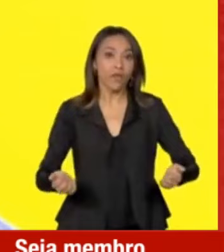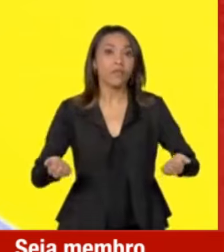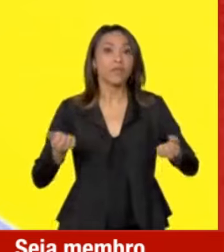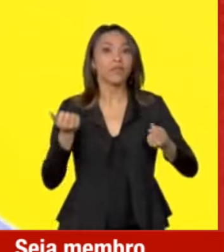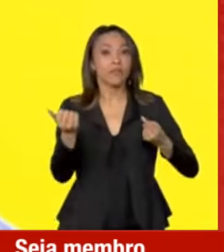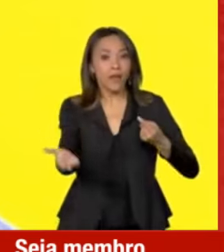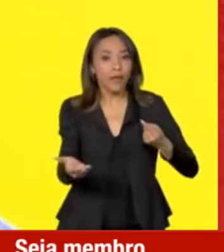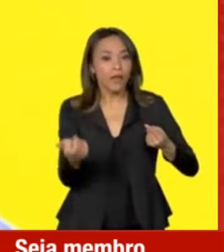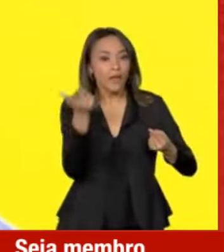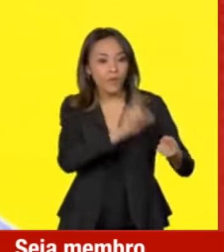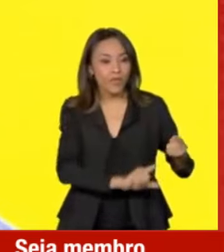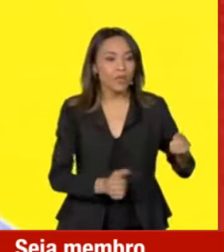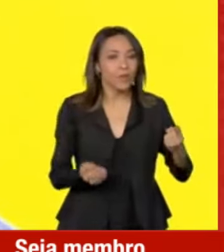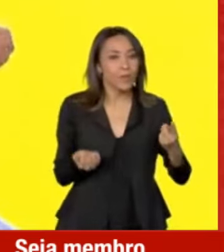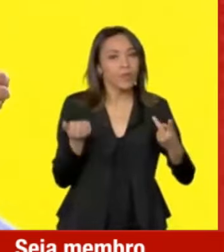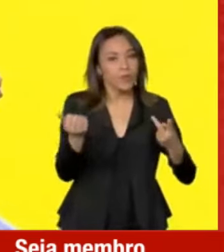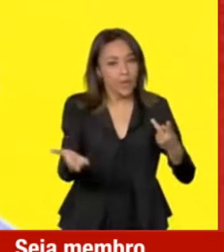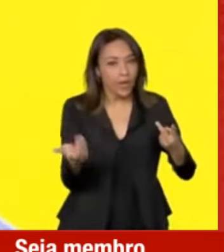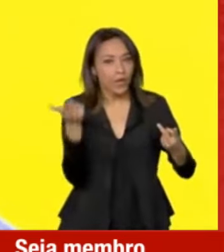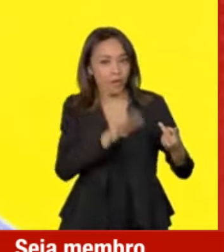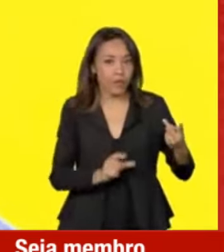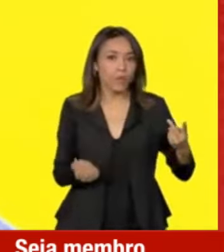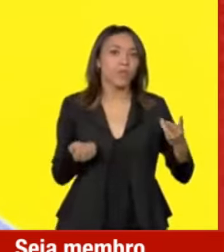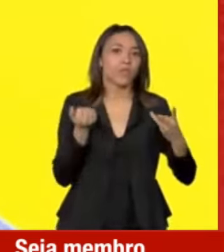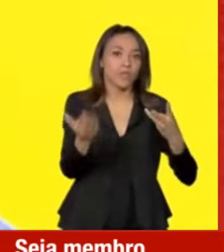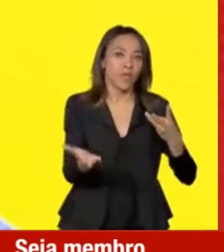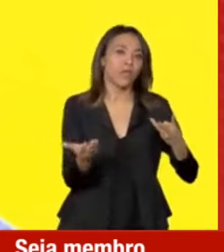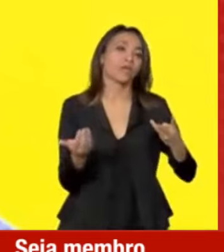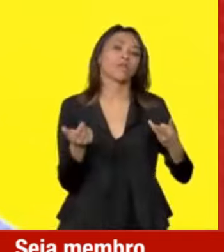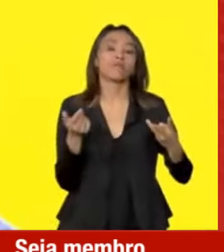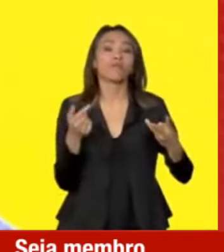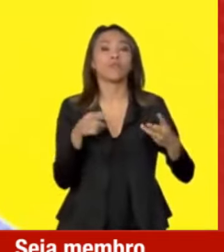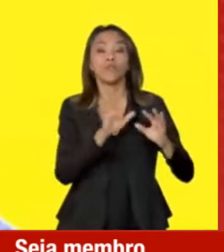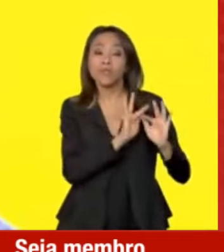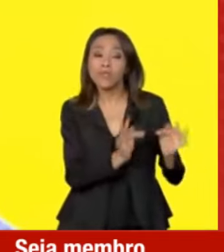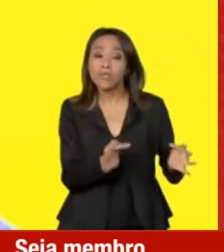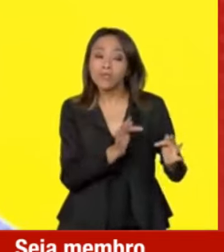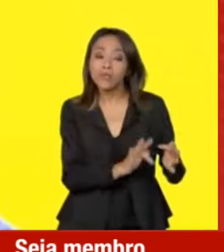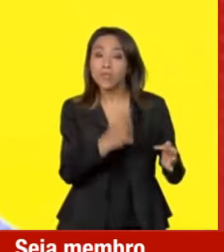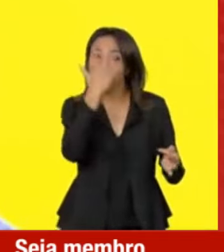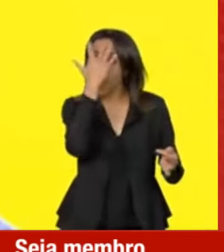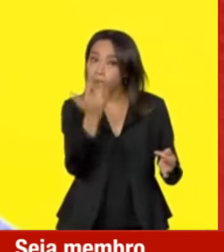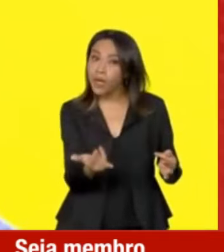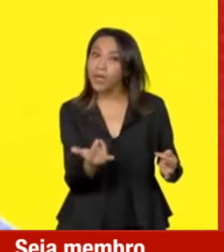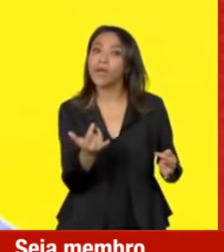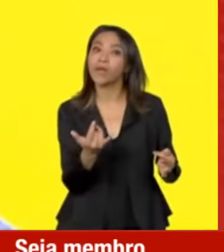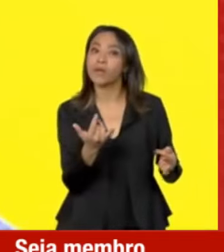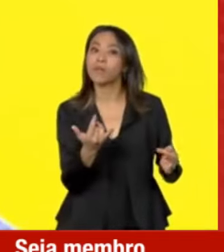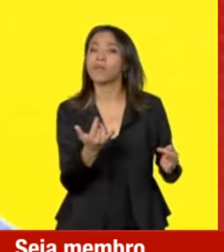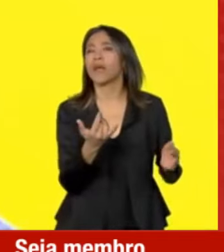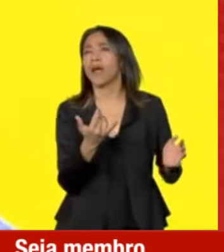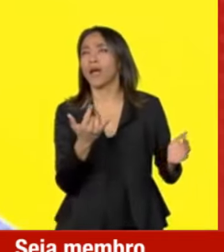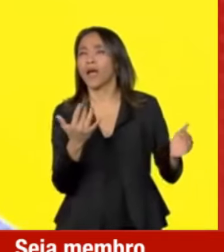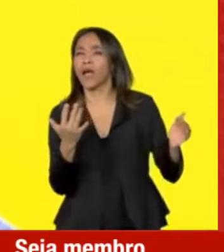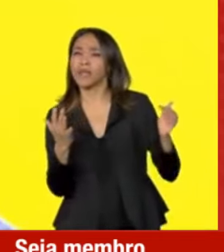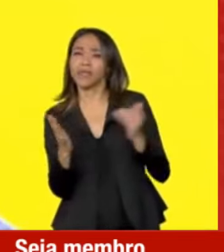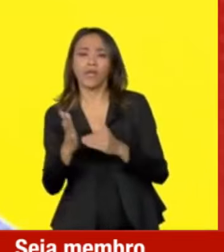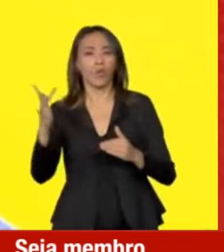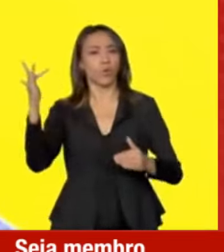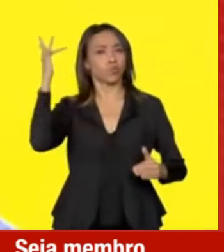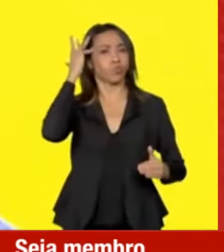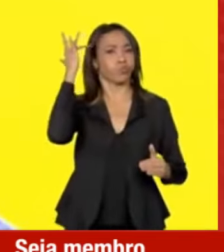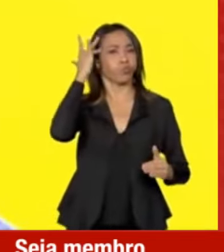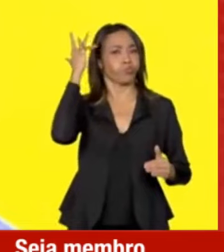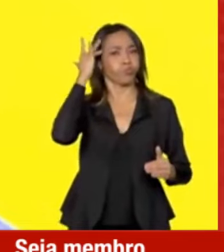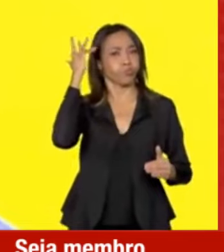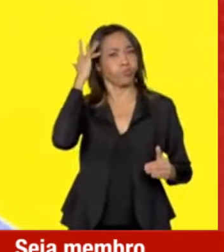que vão ficando prontas. Do mais simples, que está na rua amanhã, até o mais sofisticado, que vai levar um